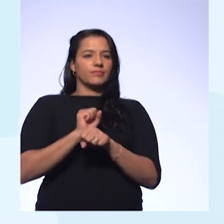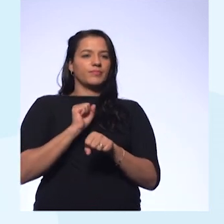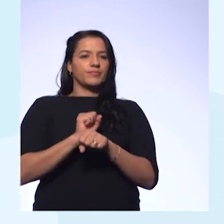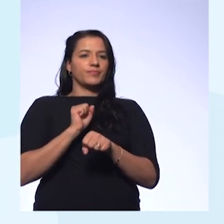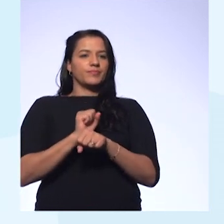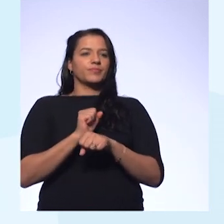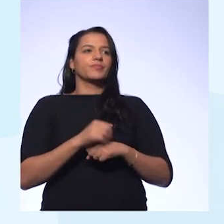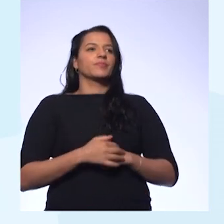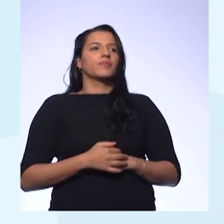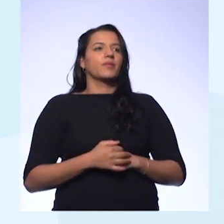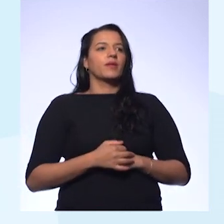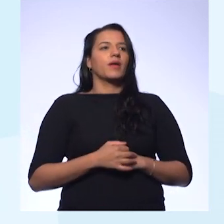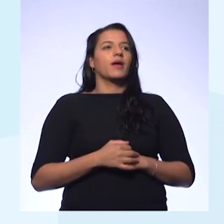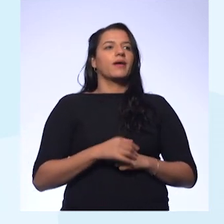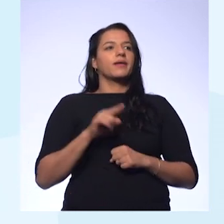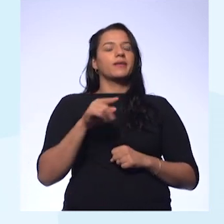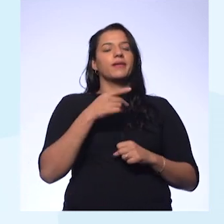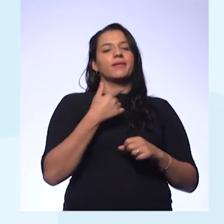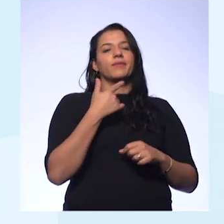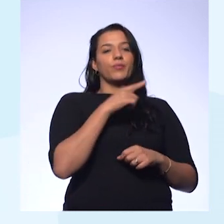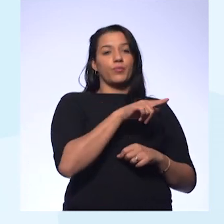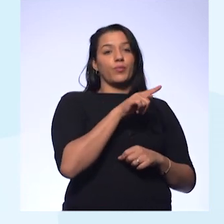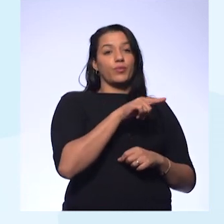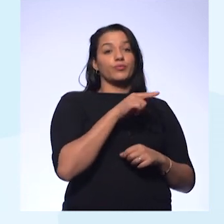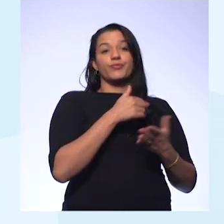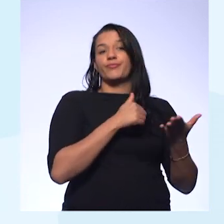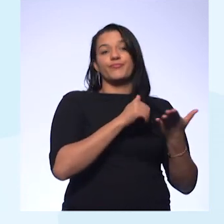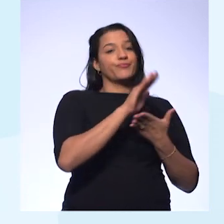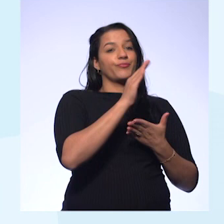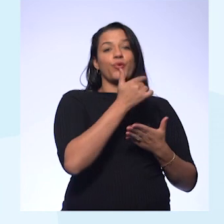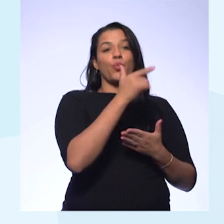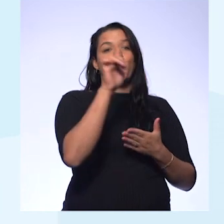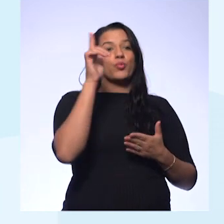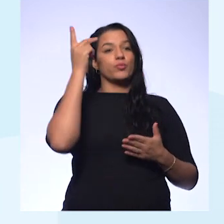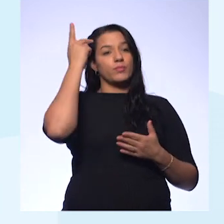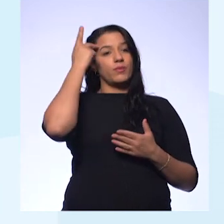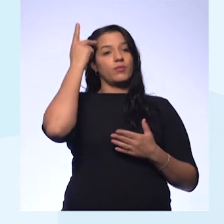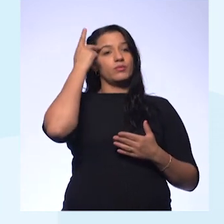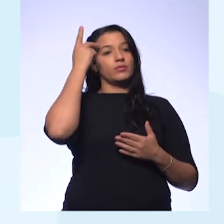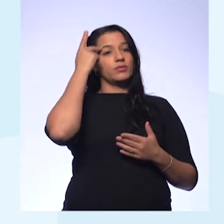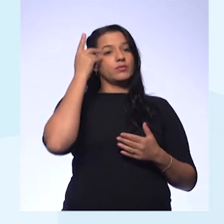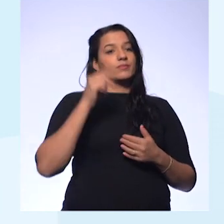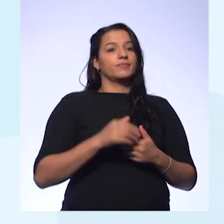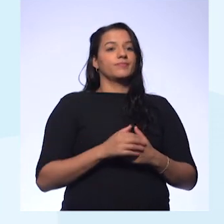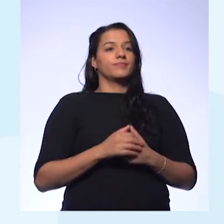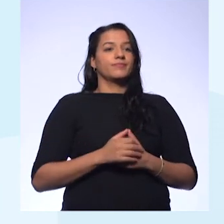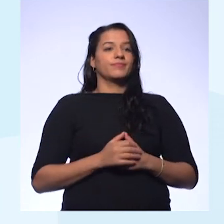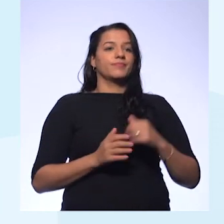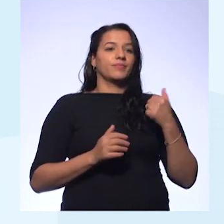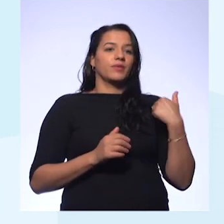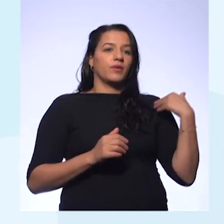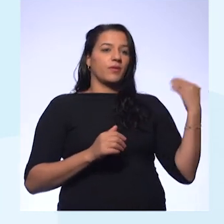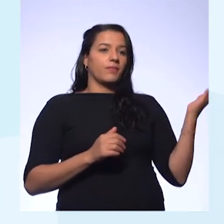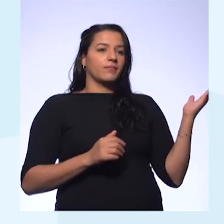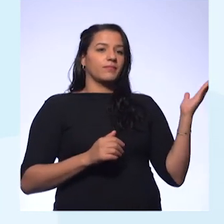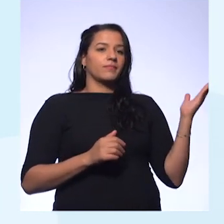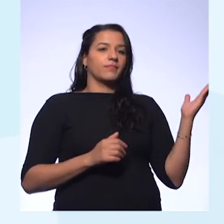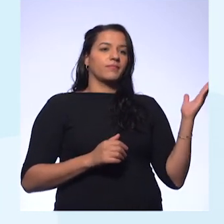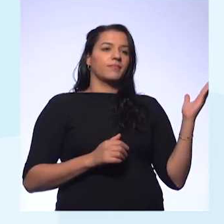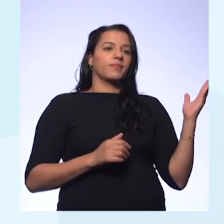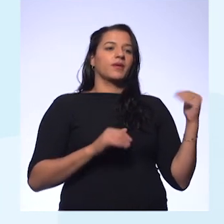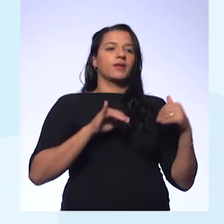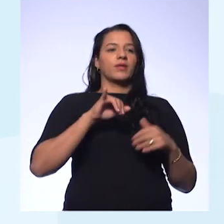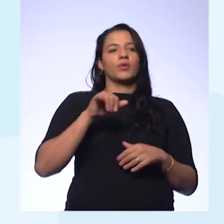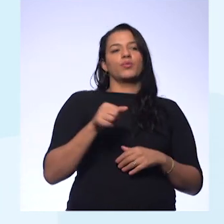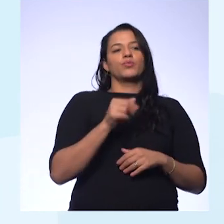O que é que o Washington Luiz faz? Indica outro paulista, que é esse cara que está aparecendo do lado esquerdo, aí o Júlio